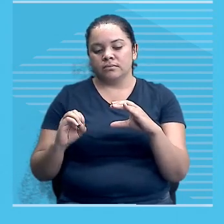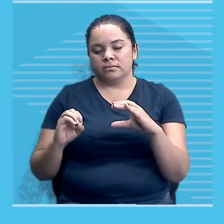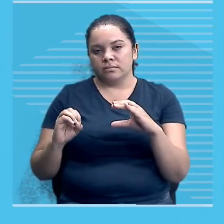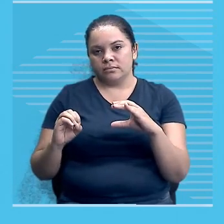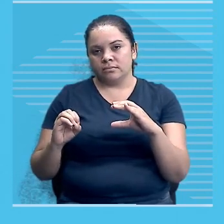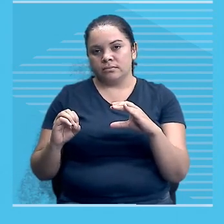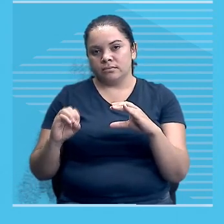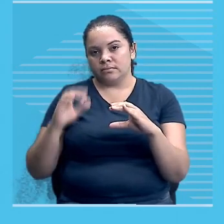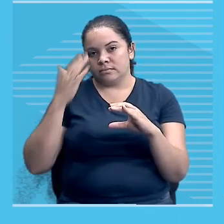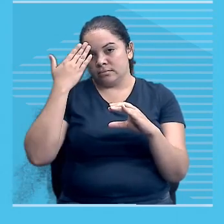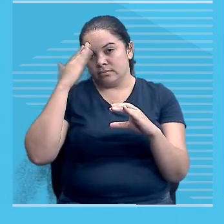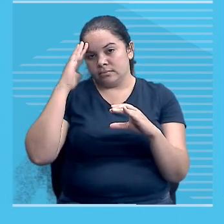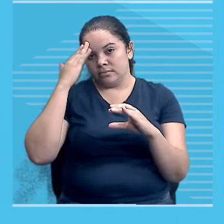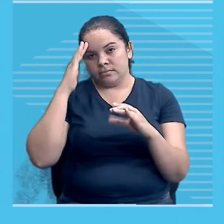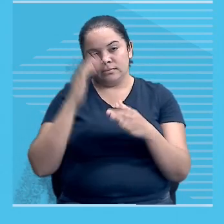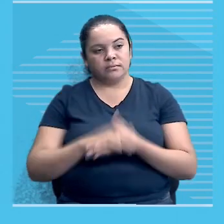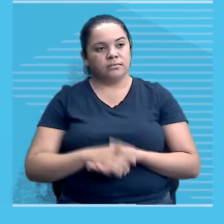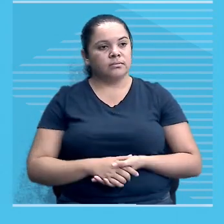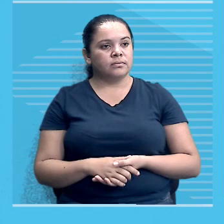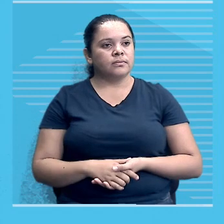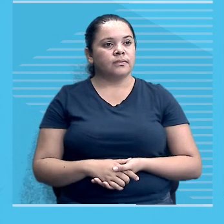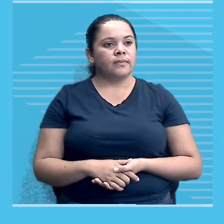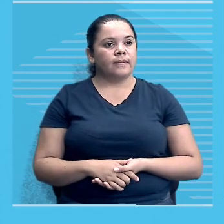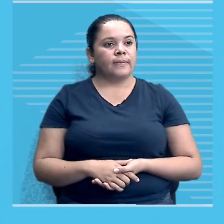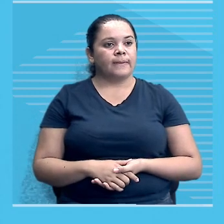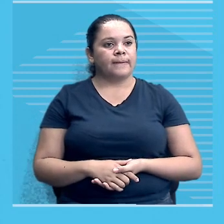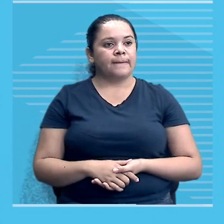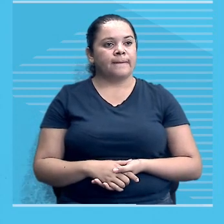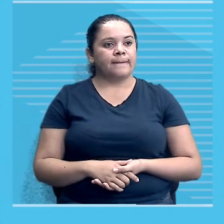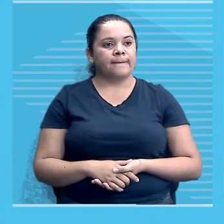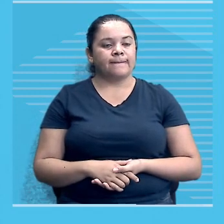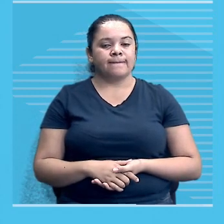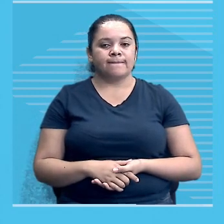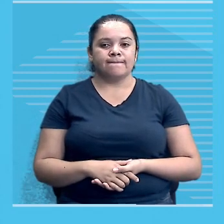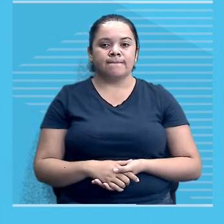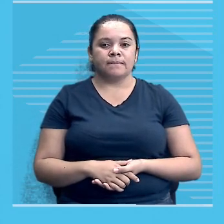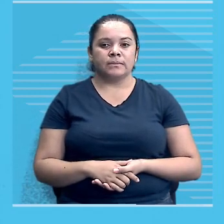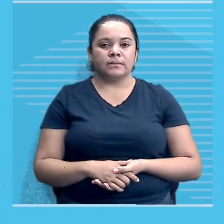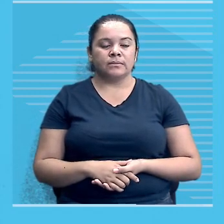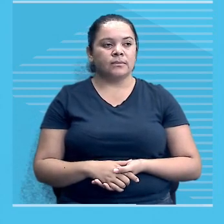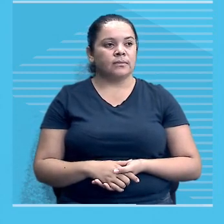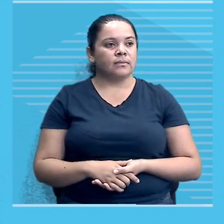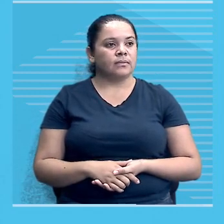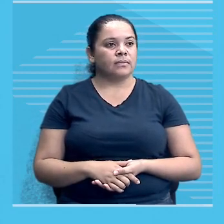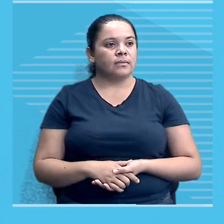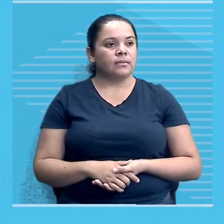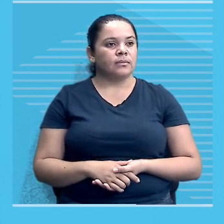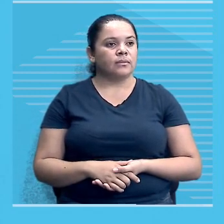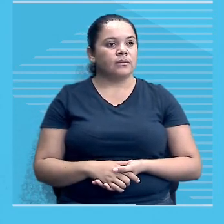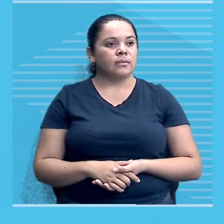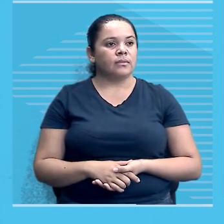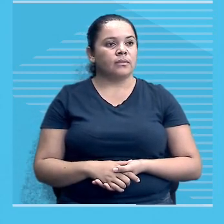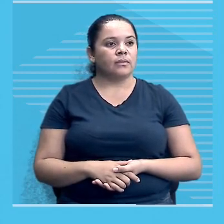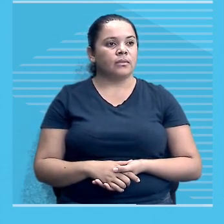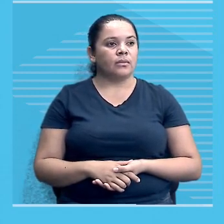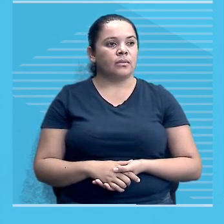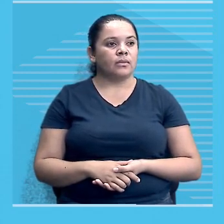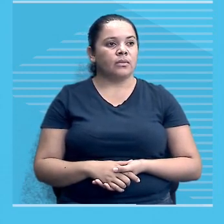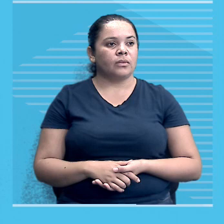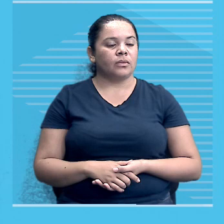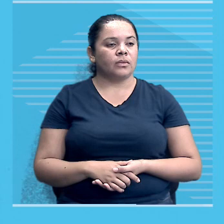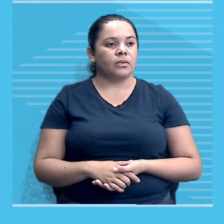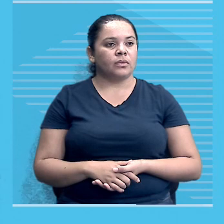Jovem Pan Ah tá é porque ele é zero Oi e eu quero obter né